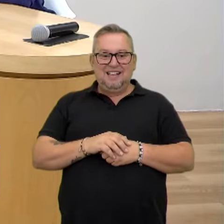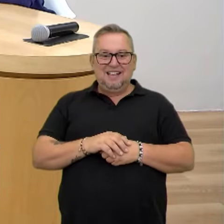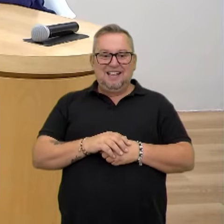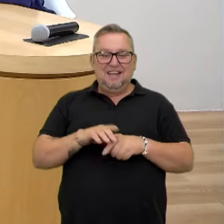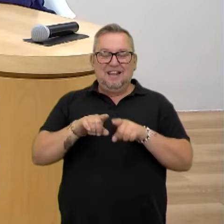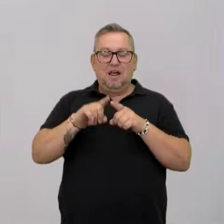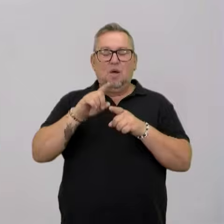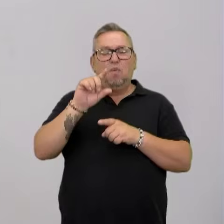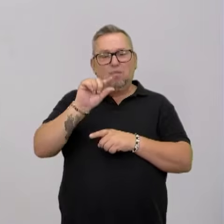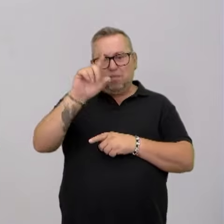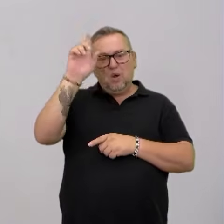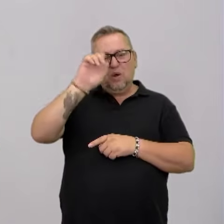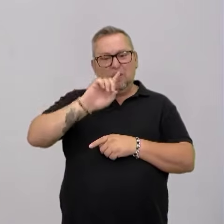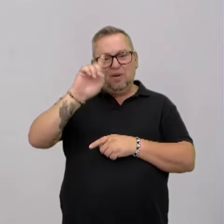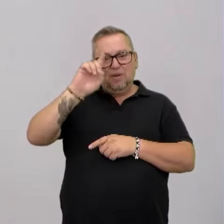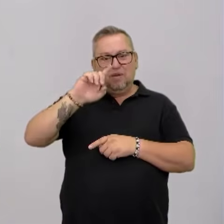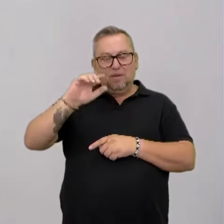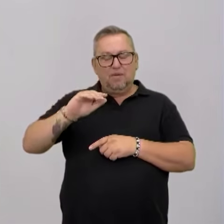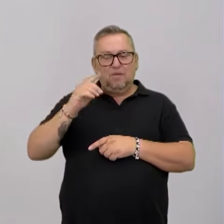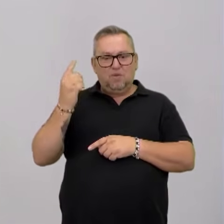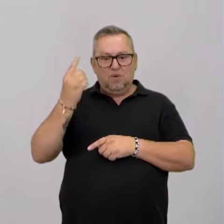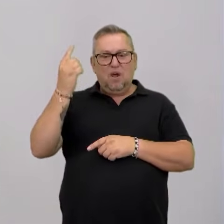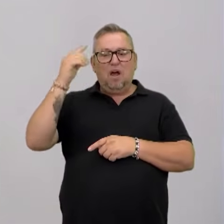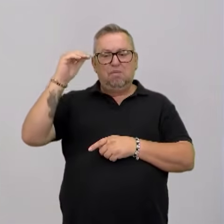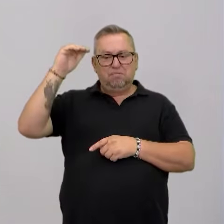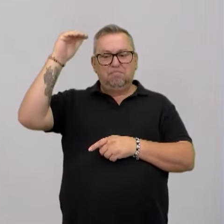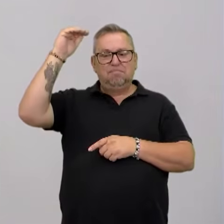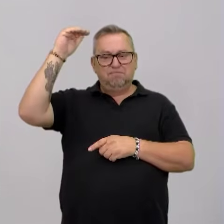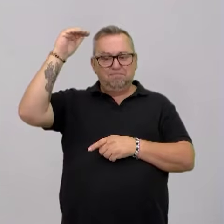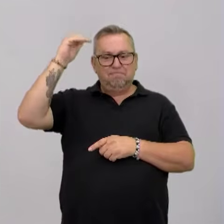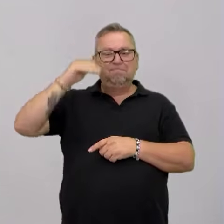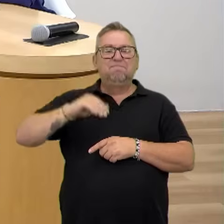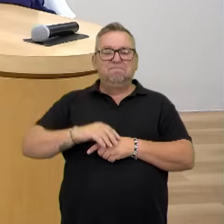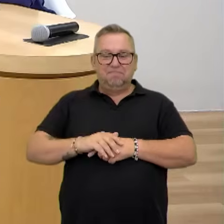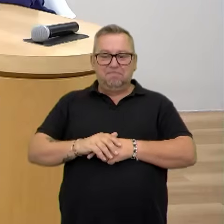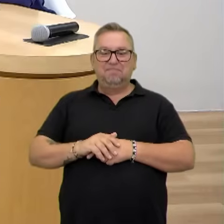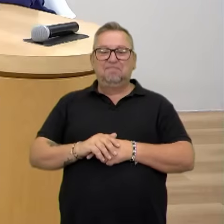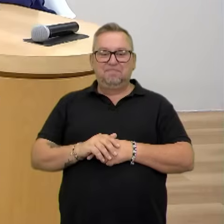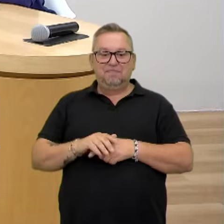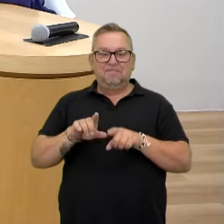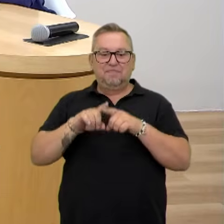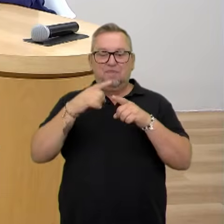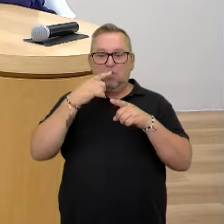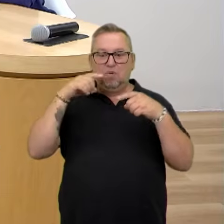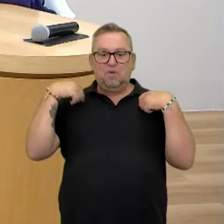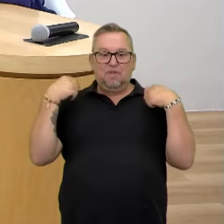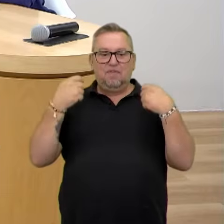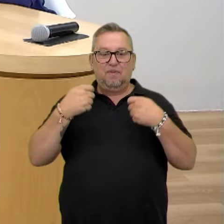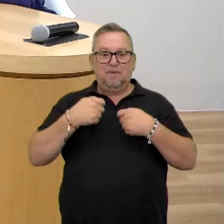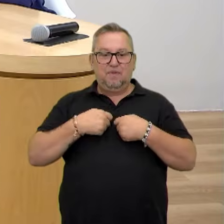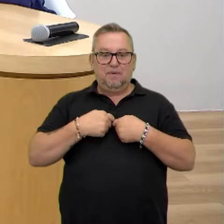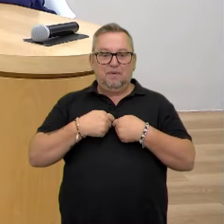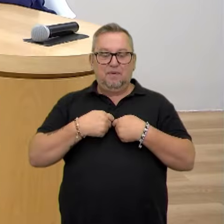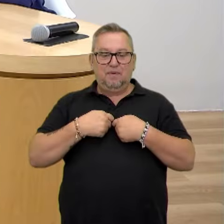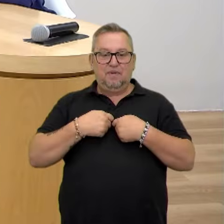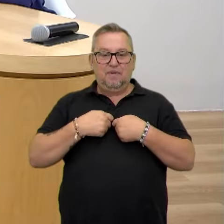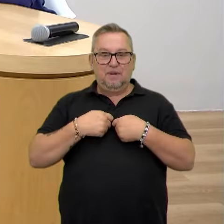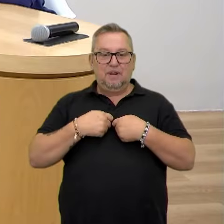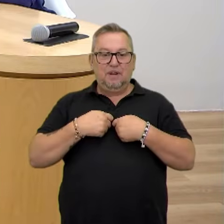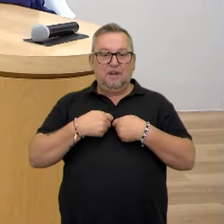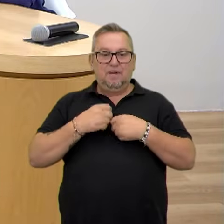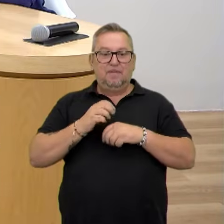pouco loira. Sou alta, acredito que alta, né? Pro padrão brasileiro. E está com uma blusa vermelha? Isso. Uma